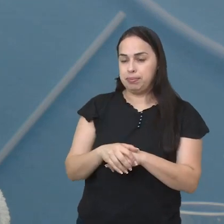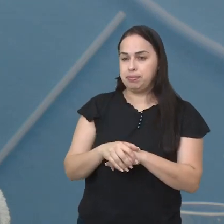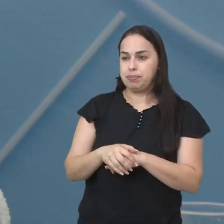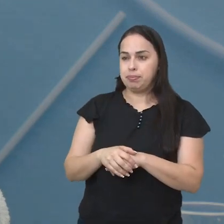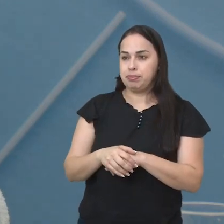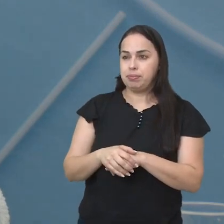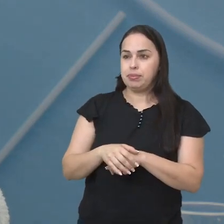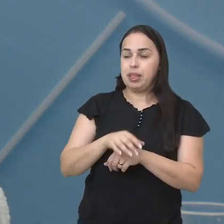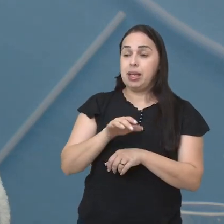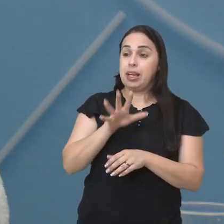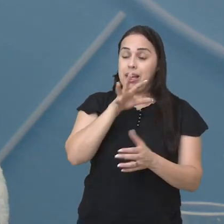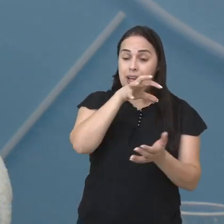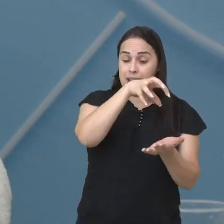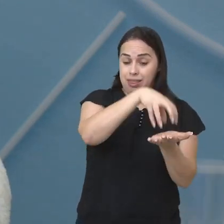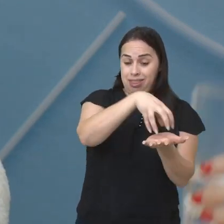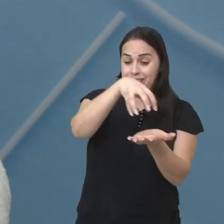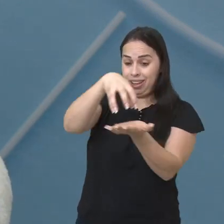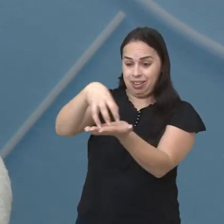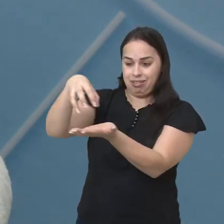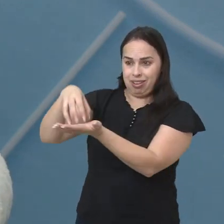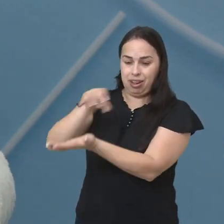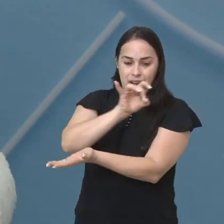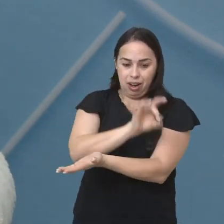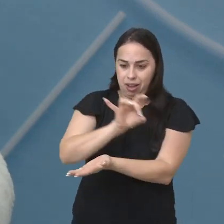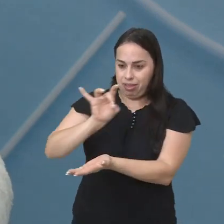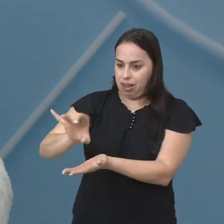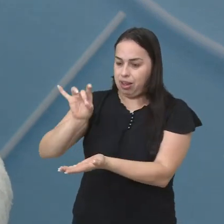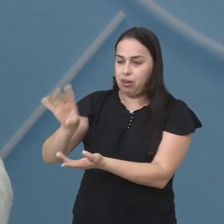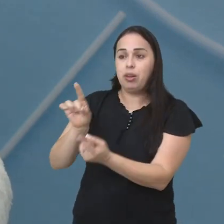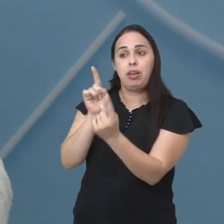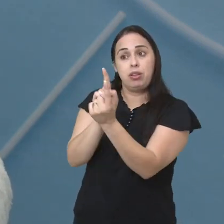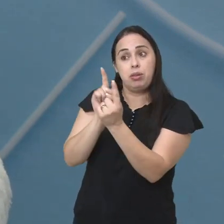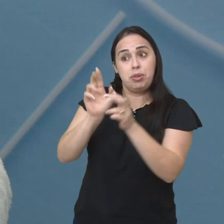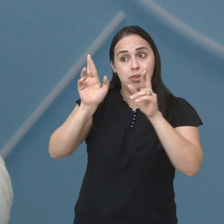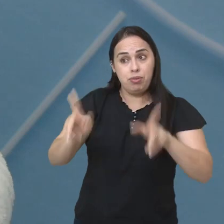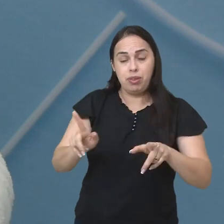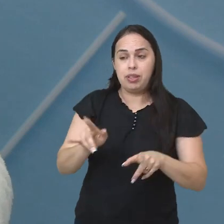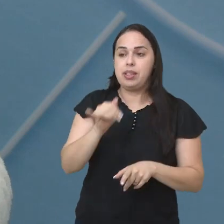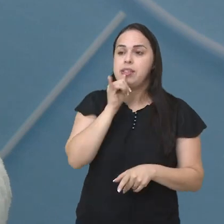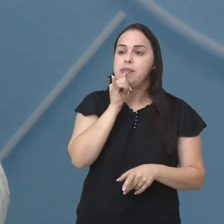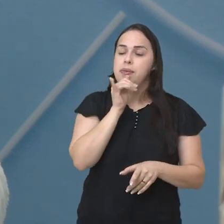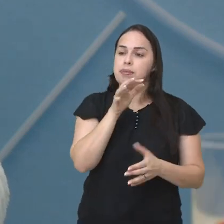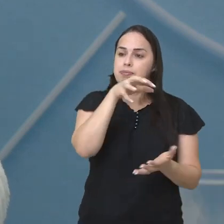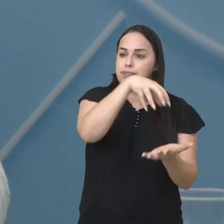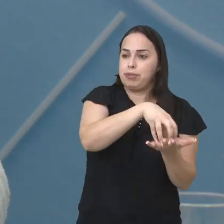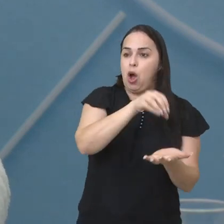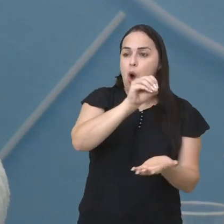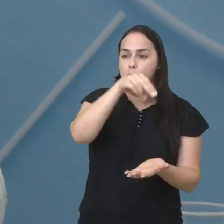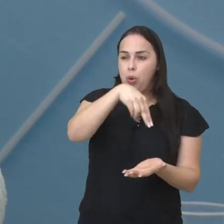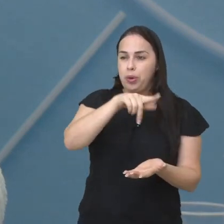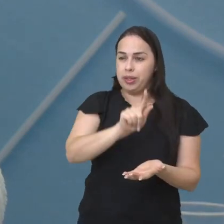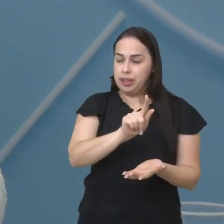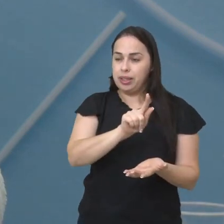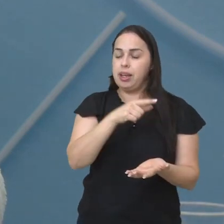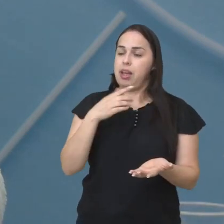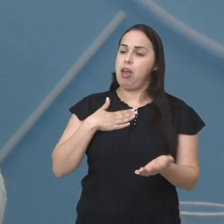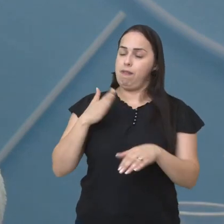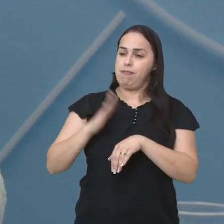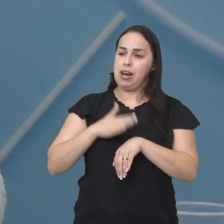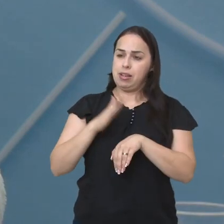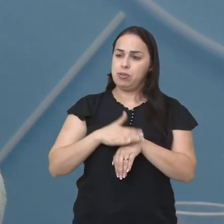a qual cada entidade vai estar atendendo. Bem, nós temos uma entidade, porque além de eu faço o